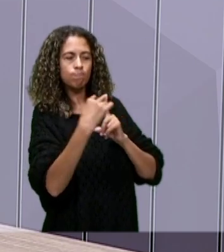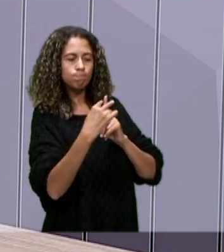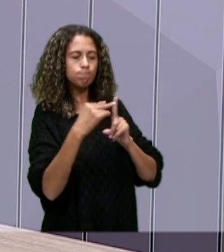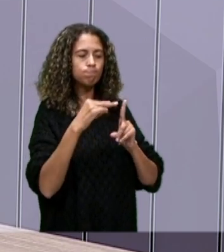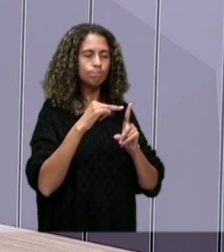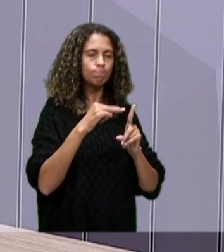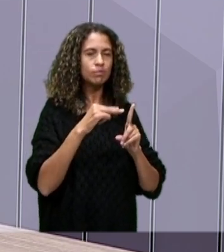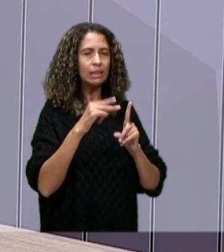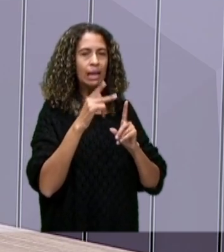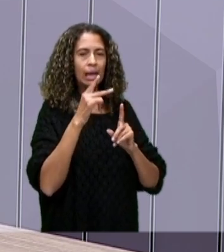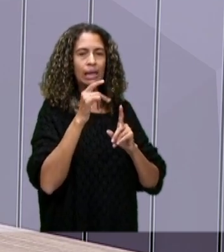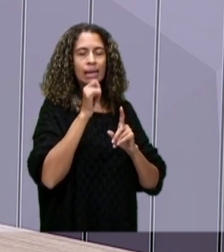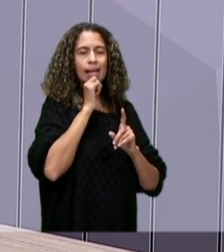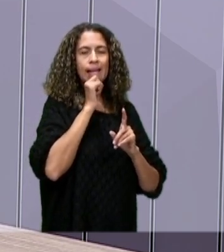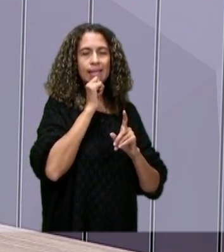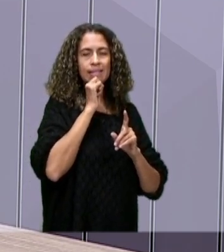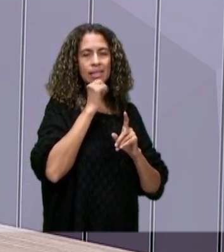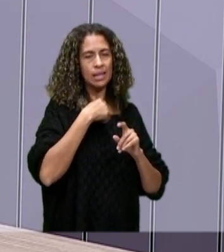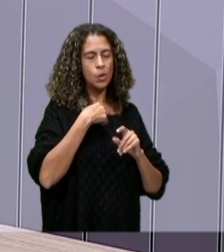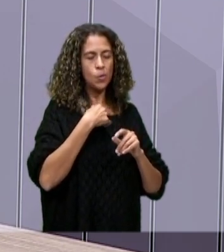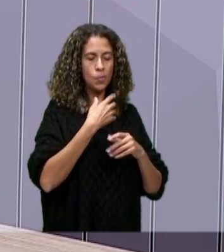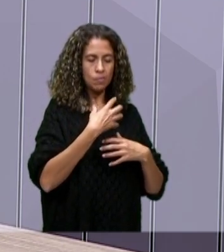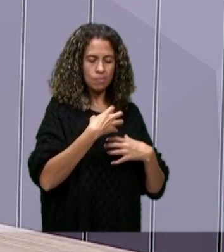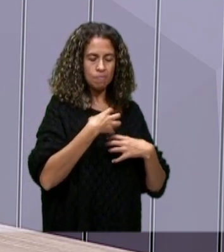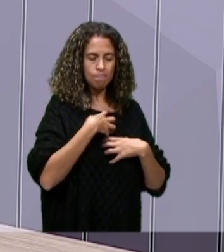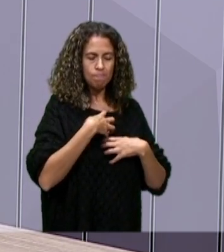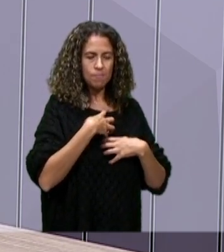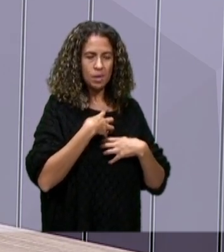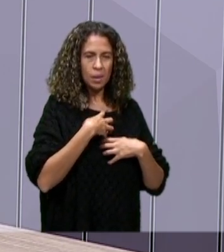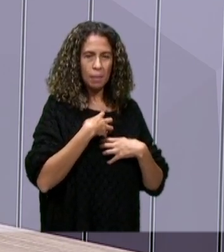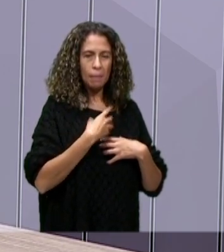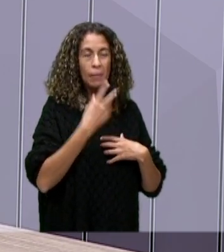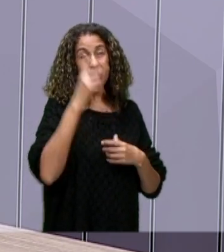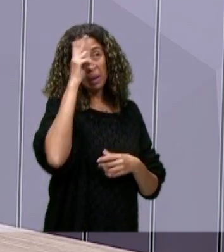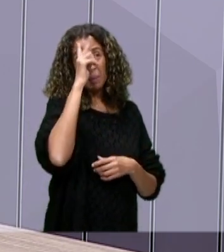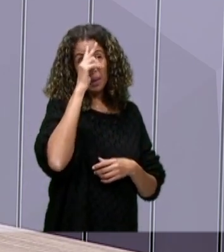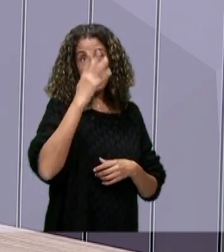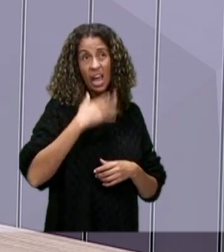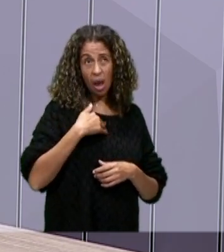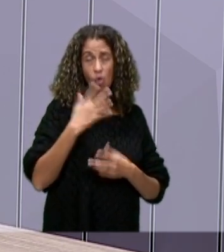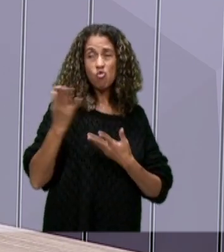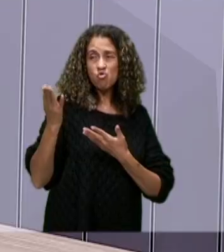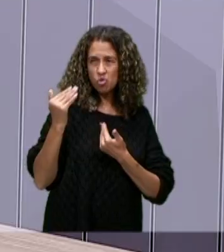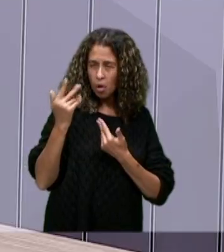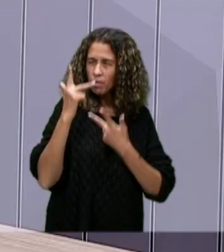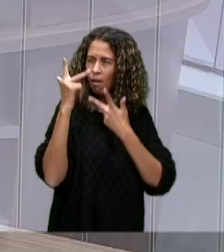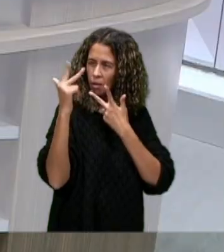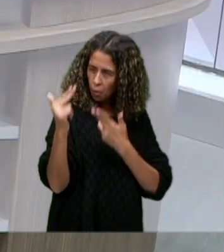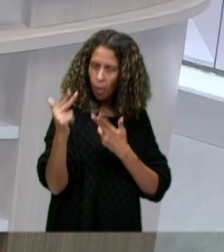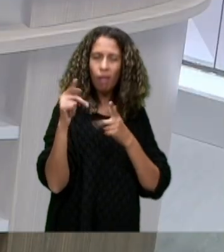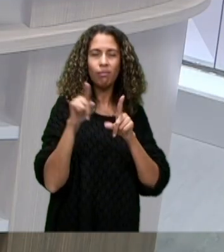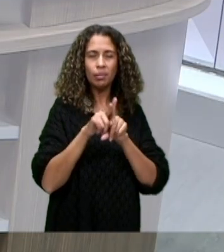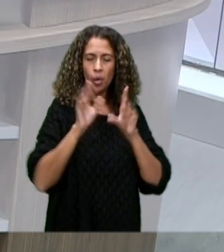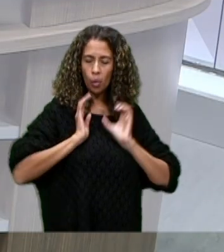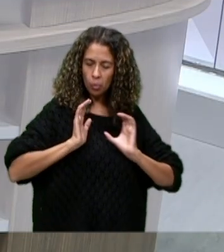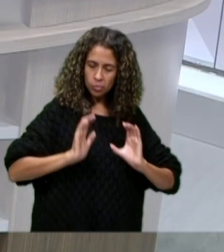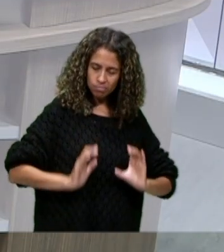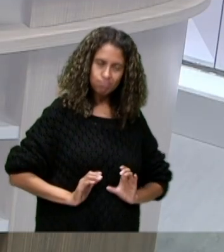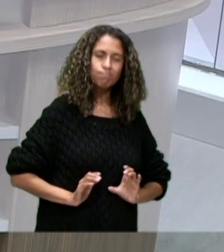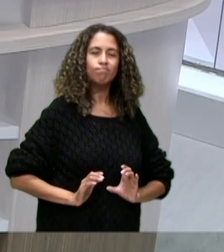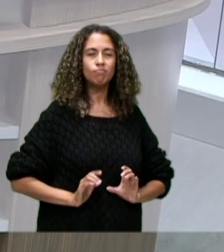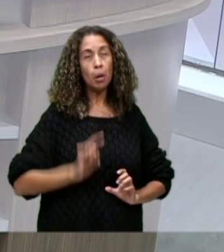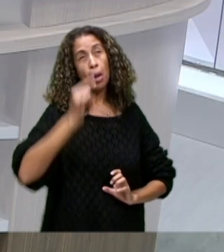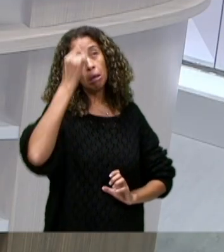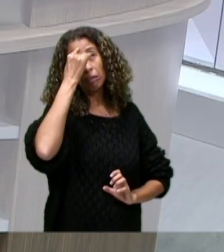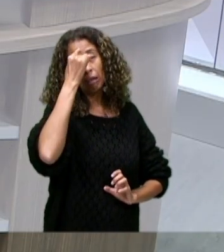portar, ainda são, digamos assim, eu me senti eu lembrei da minha adolescência quando eu li, entendeu? Sim. E aí, por isso que eu